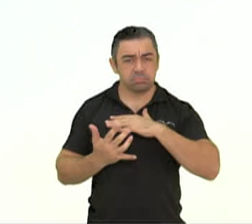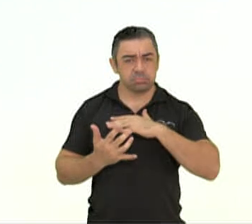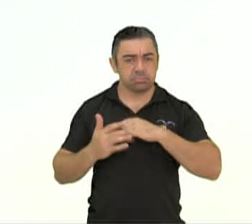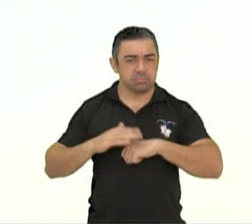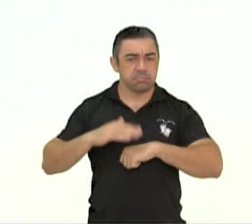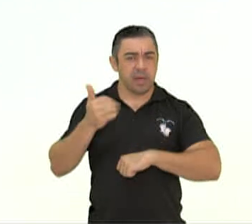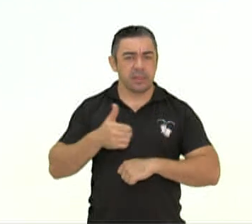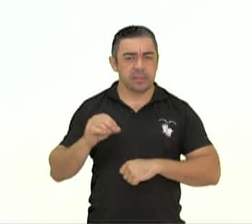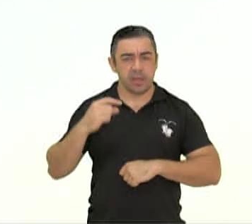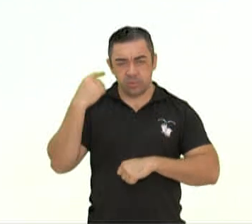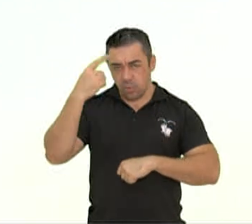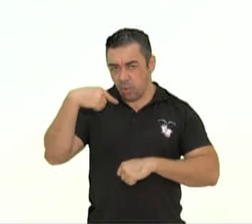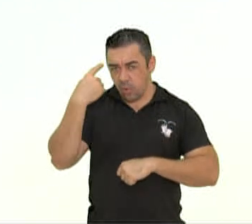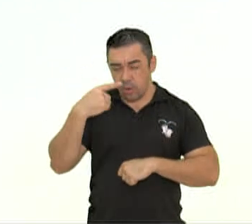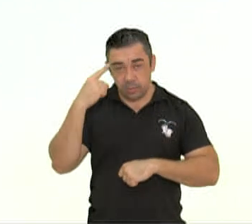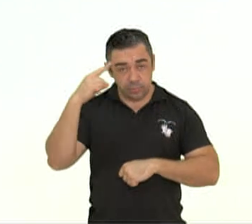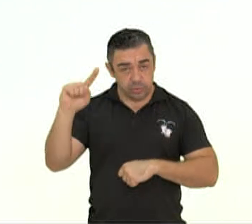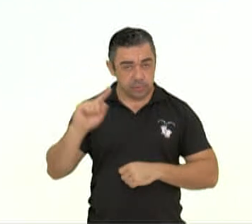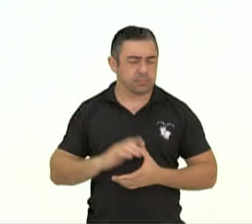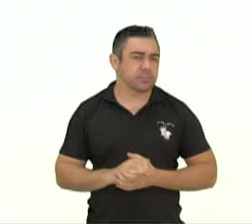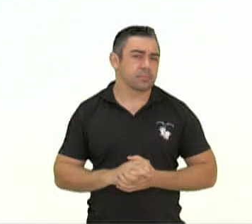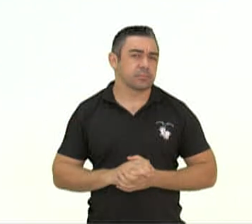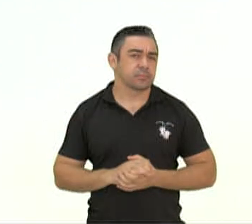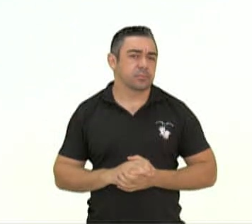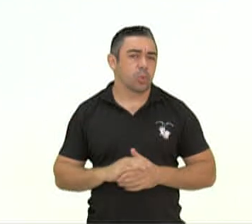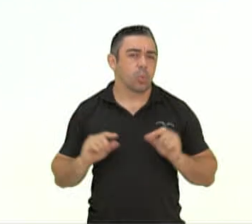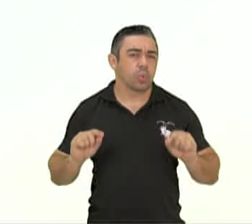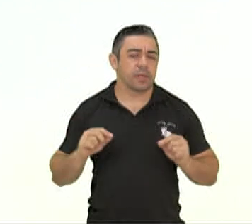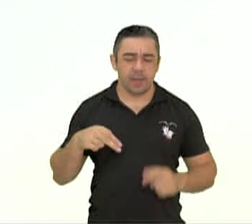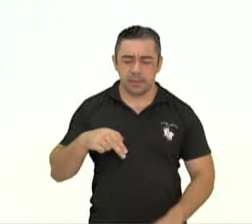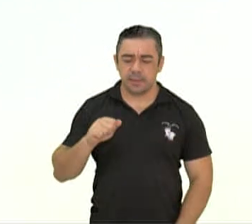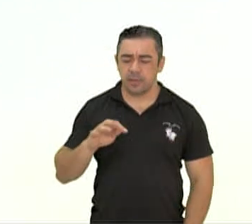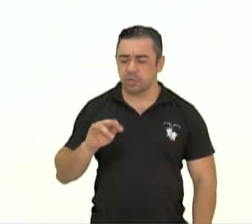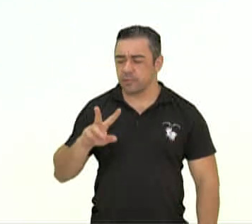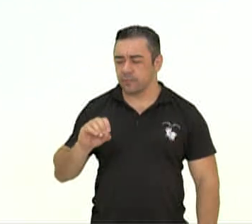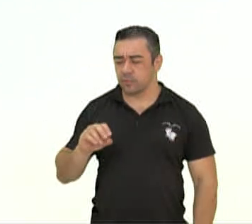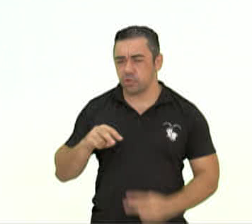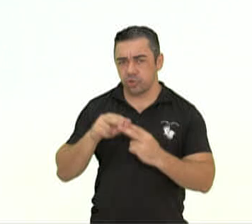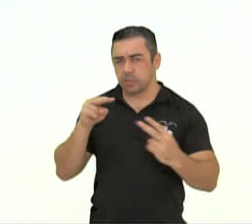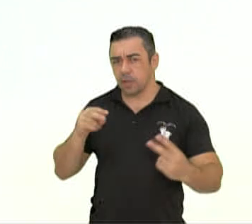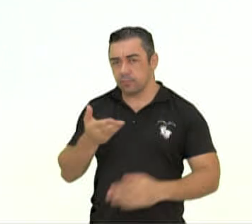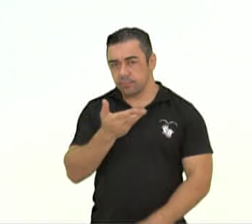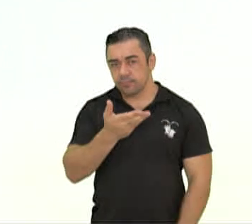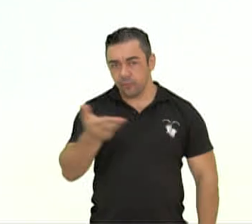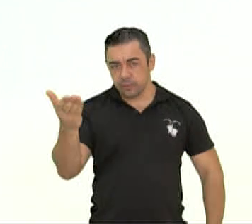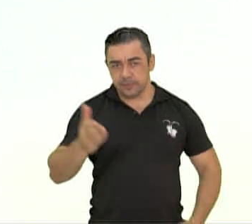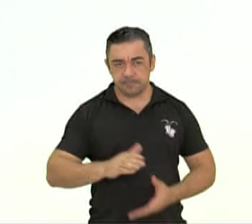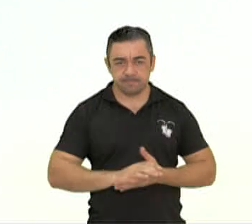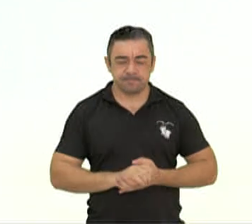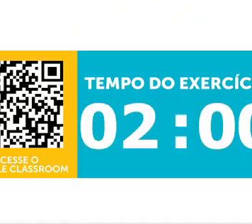mais de 10 horas por dia? O que é nativos digitais? Com vocês lá.